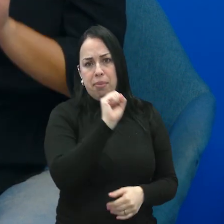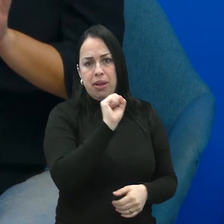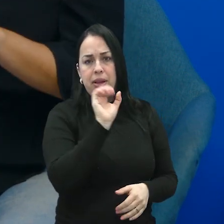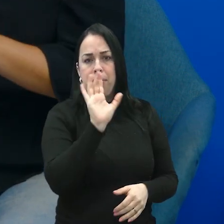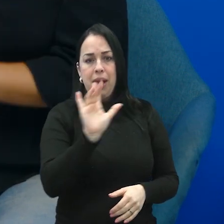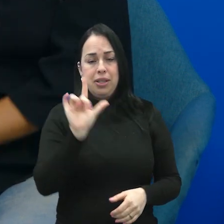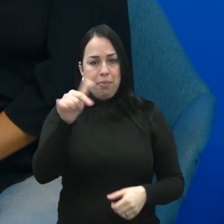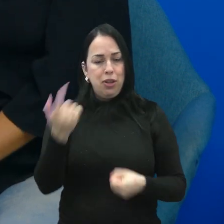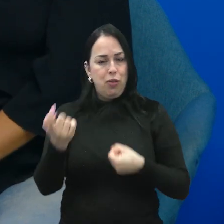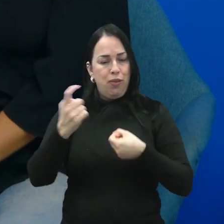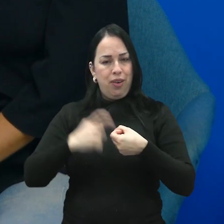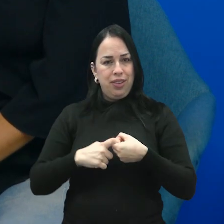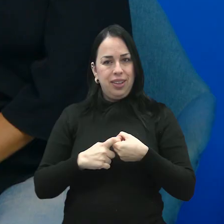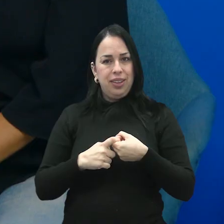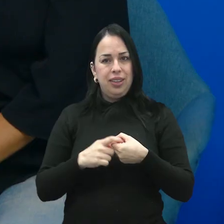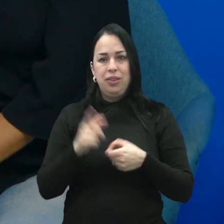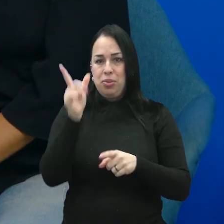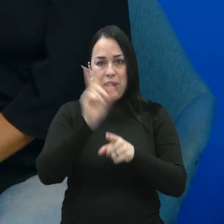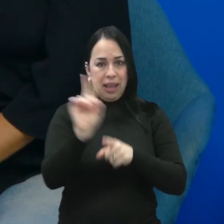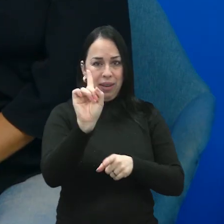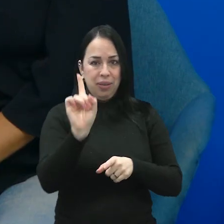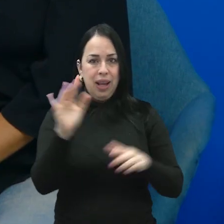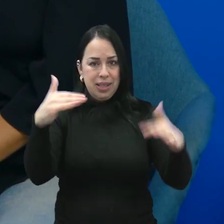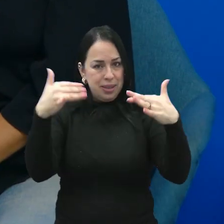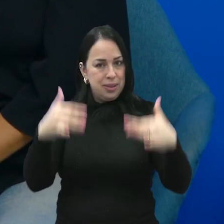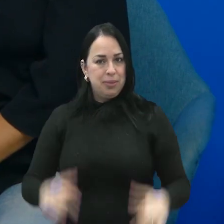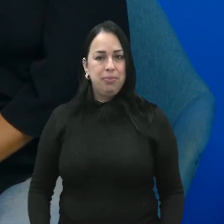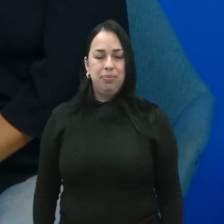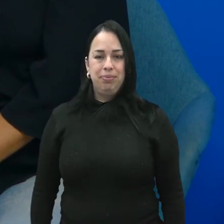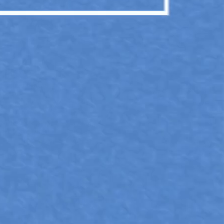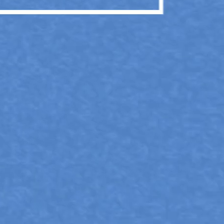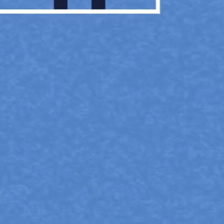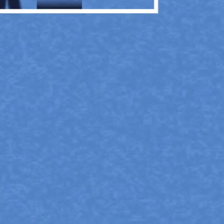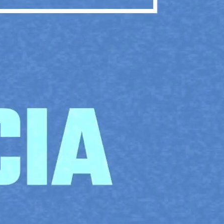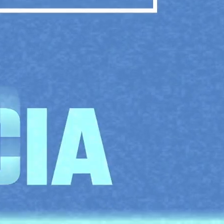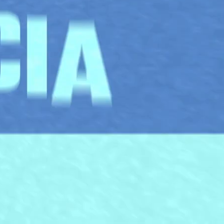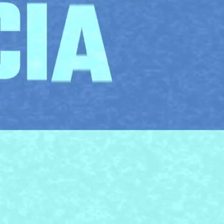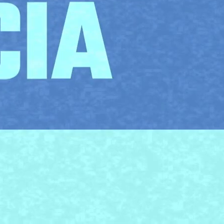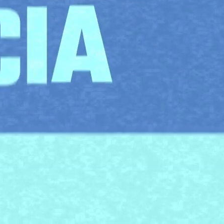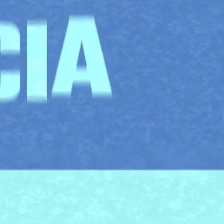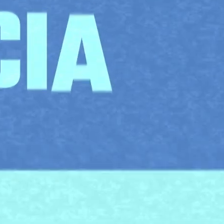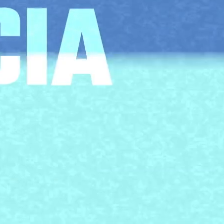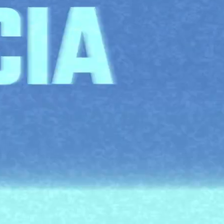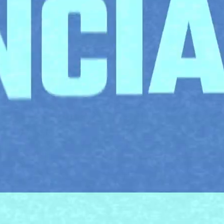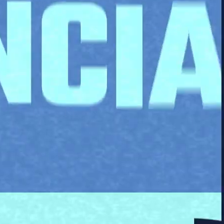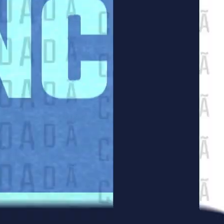pausa bem rápida, mas daqui a pouquinho a gente está de volta. Fique com a gente.